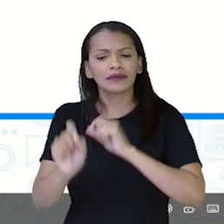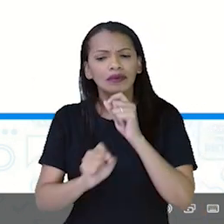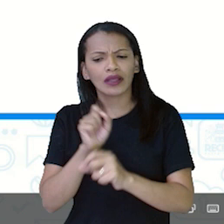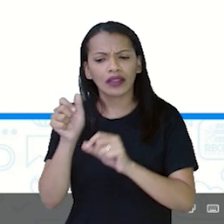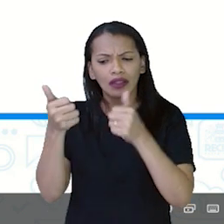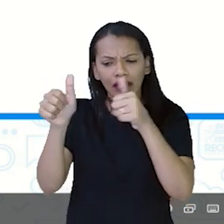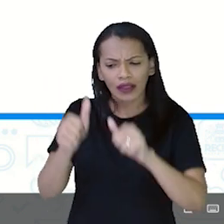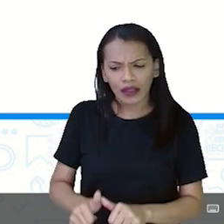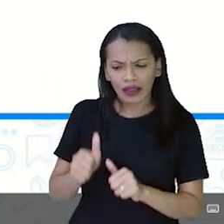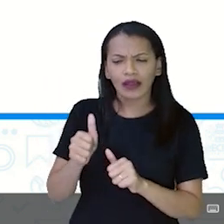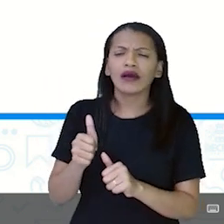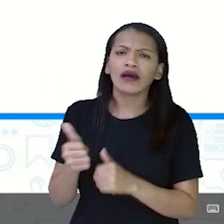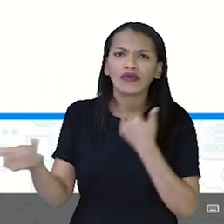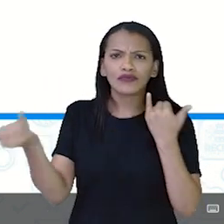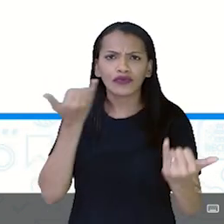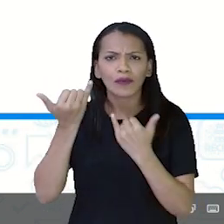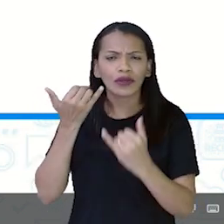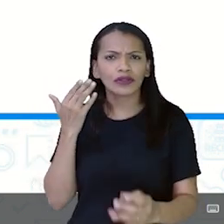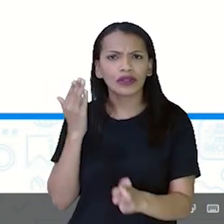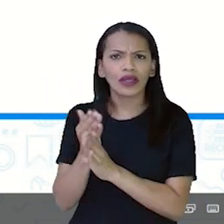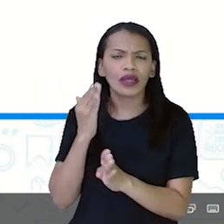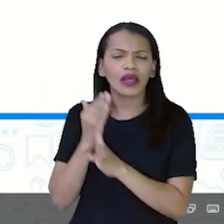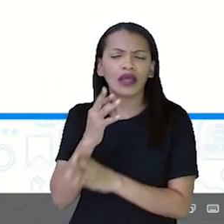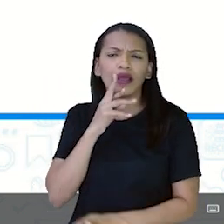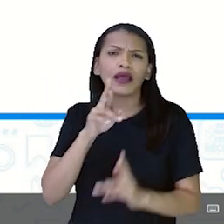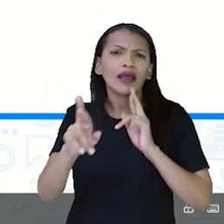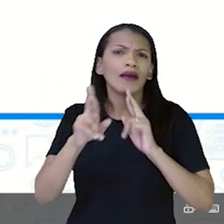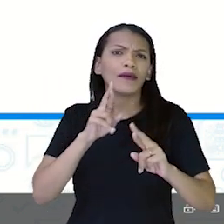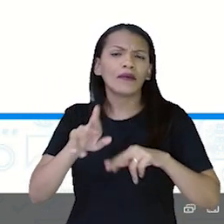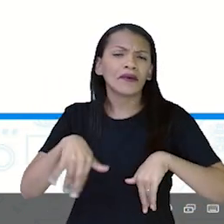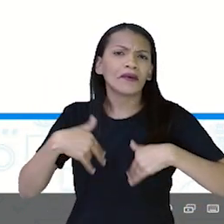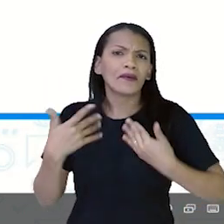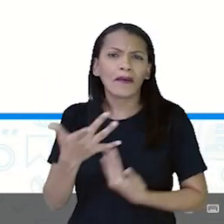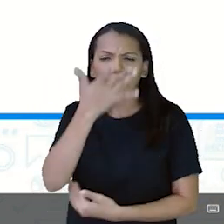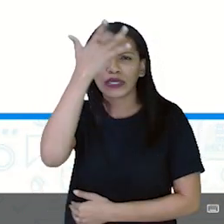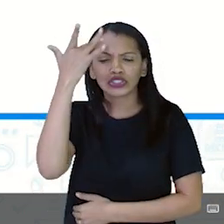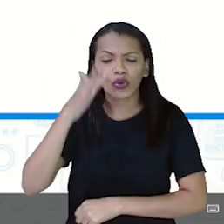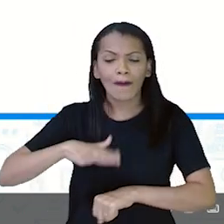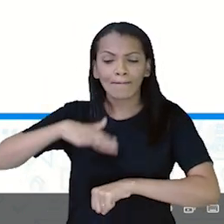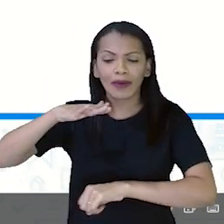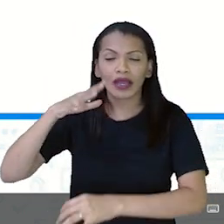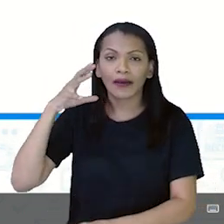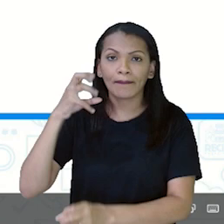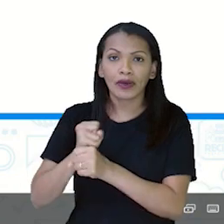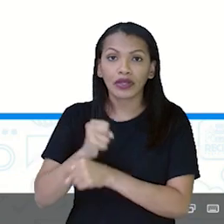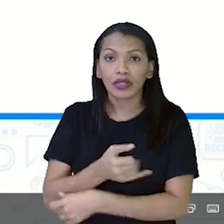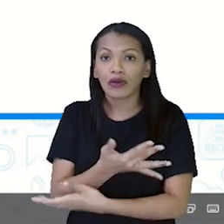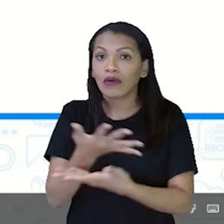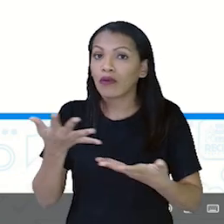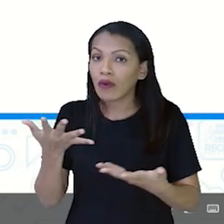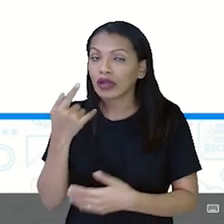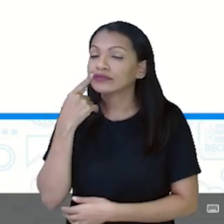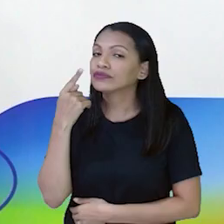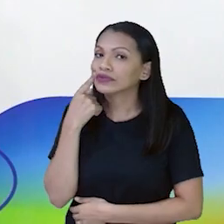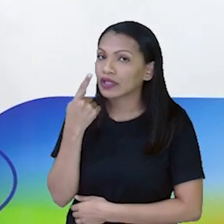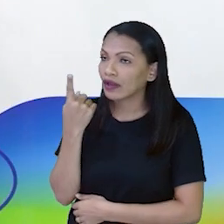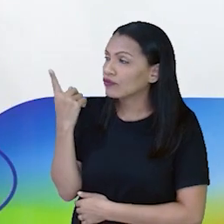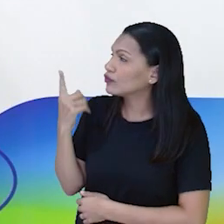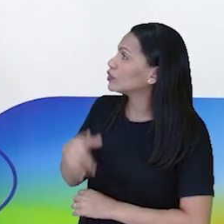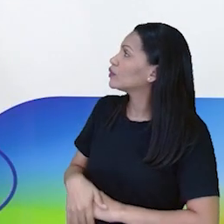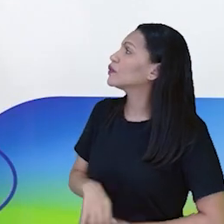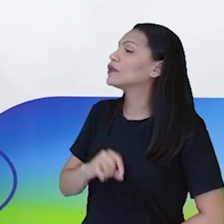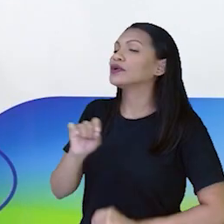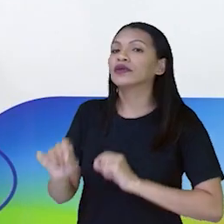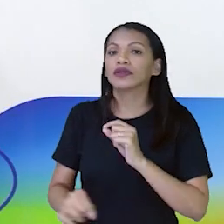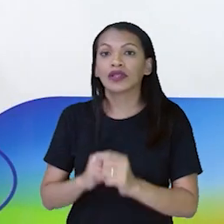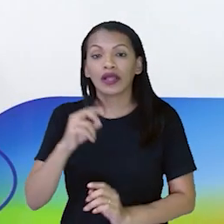informações encontradas, responda quem marcou mais pontos e quantos. Vocês viram que a gente